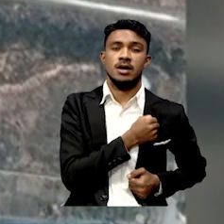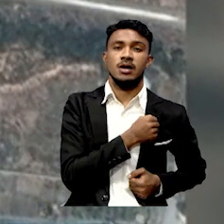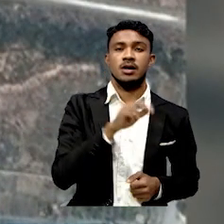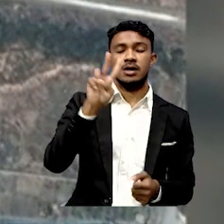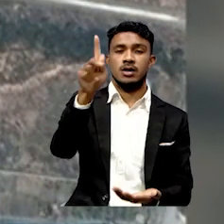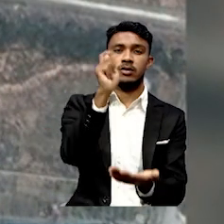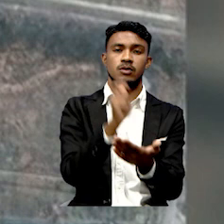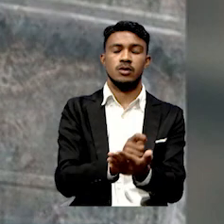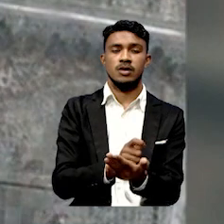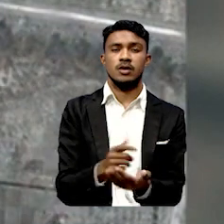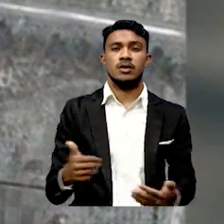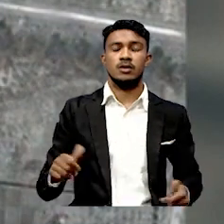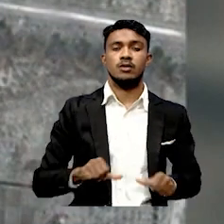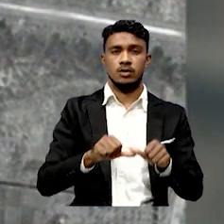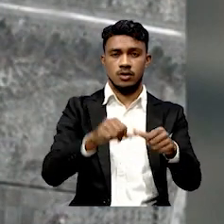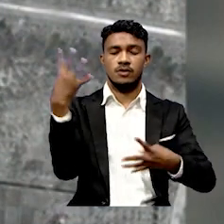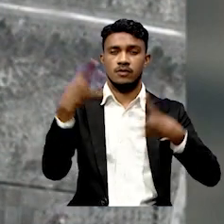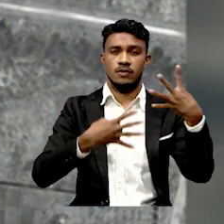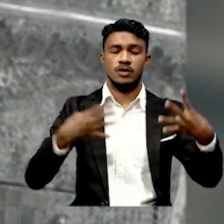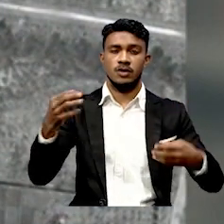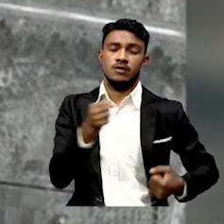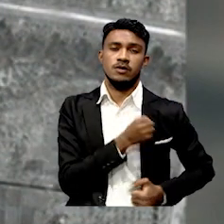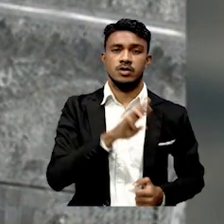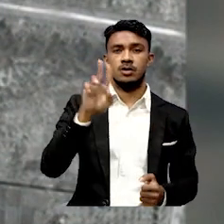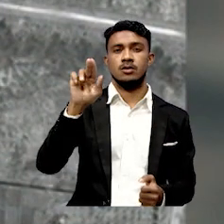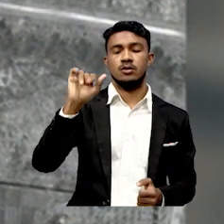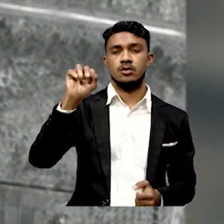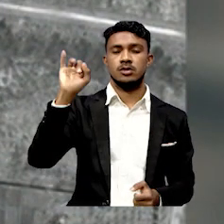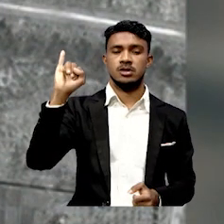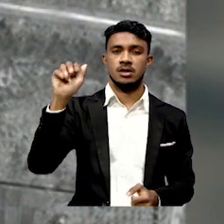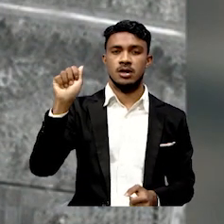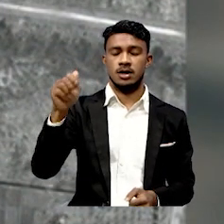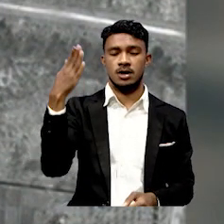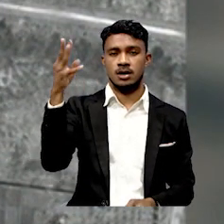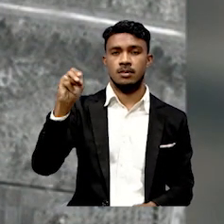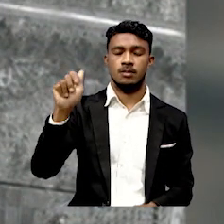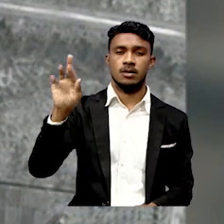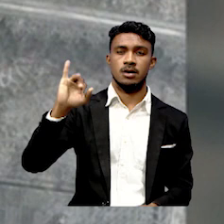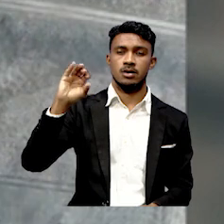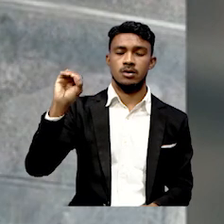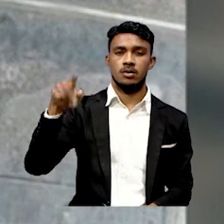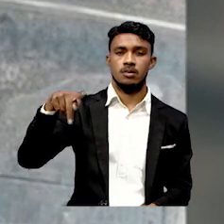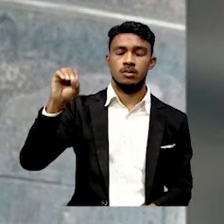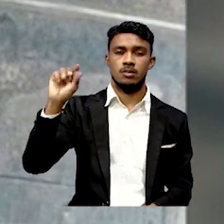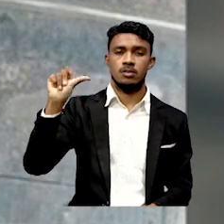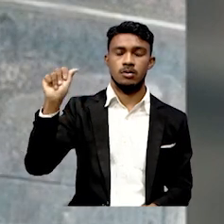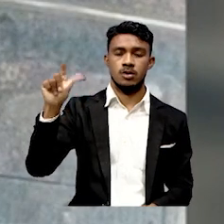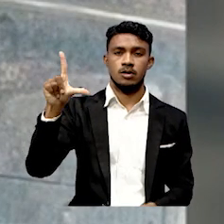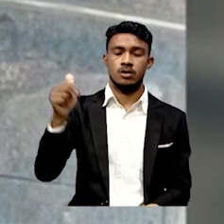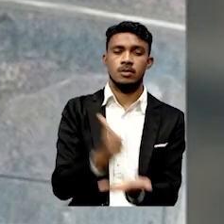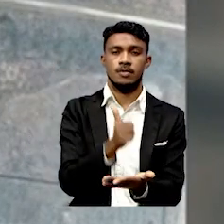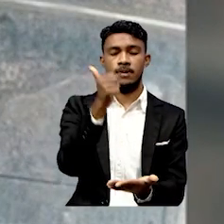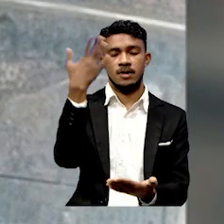funo contra força Rússia e a fábrica balu e a Mariupol, mas be Putin declara manan ona funo e a cidade